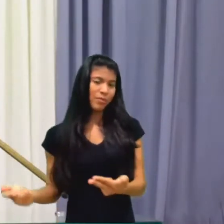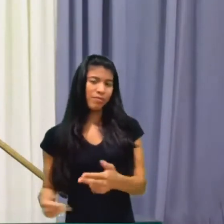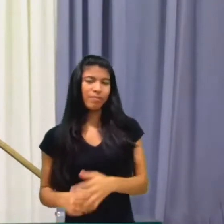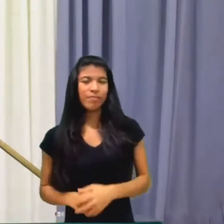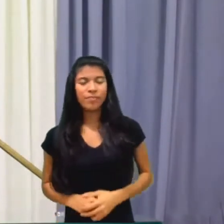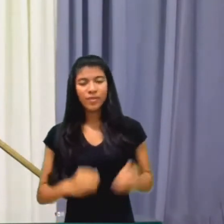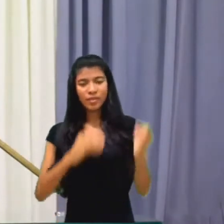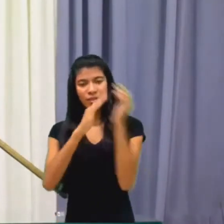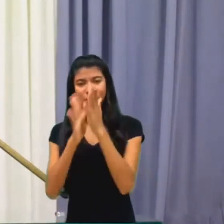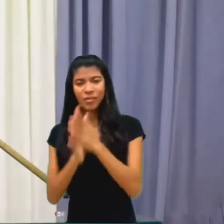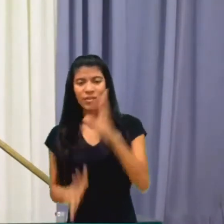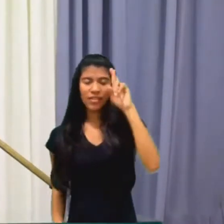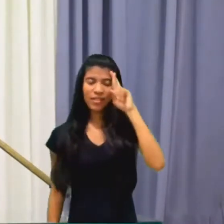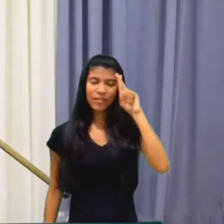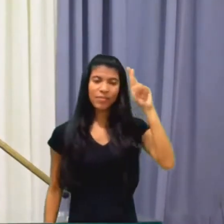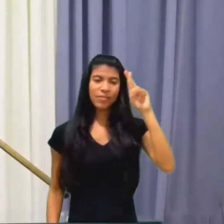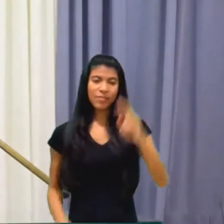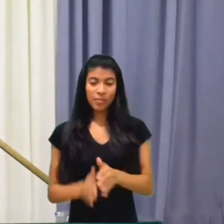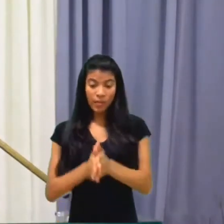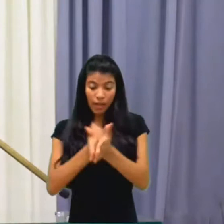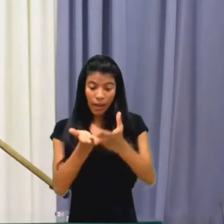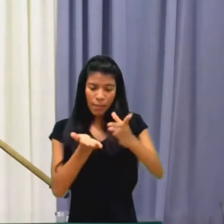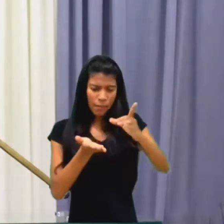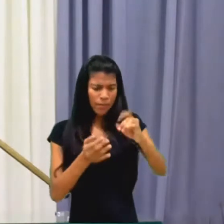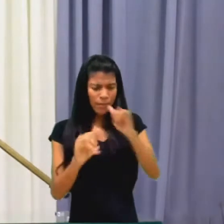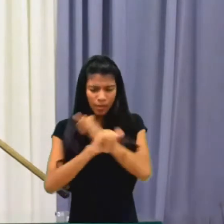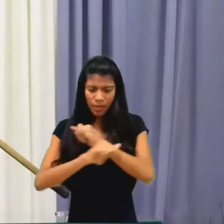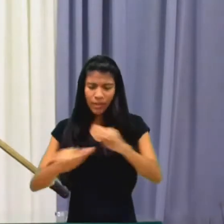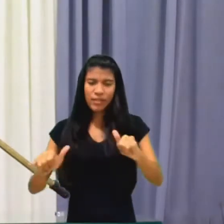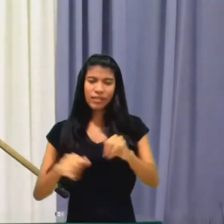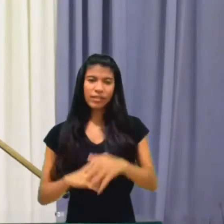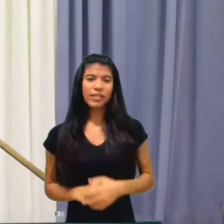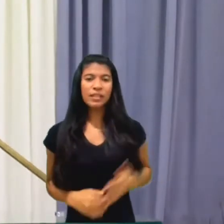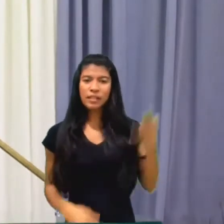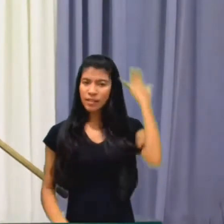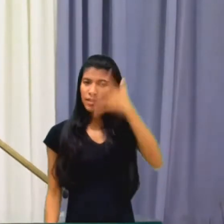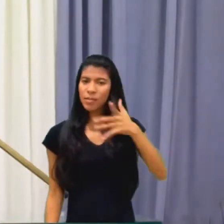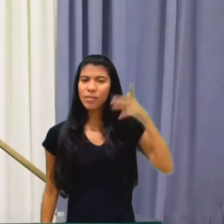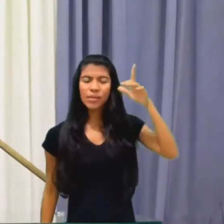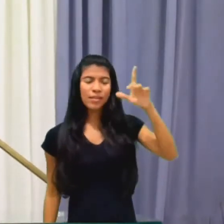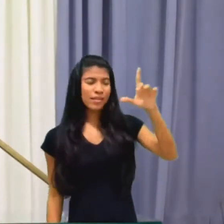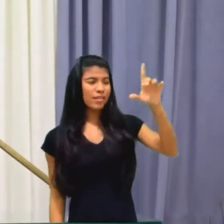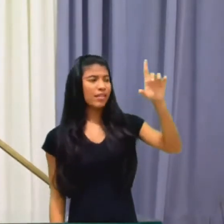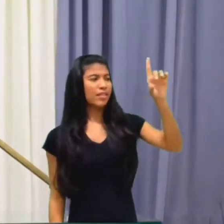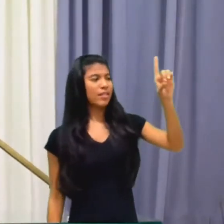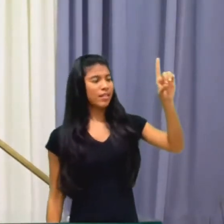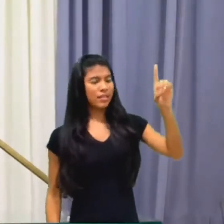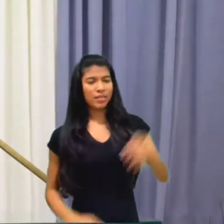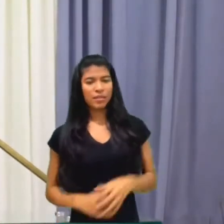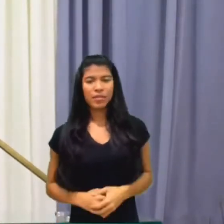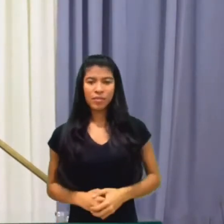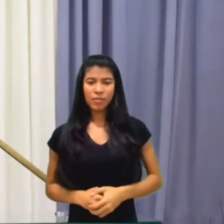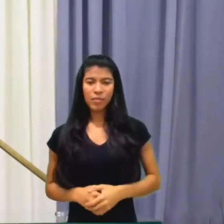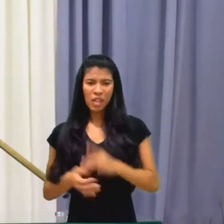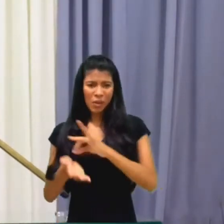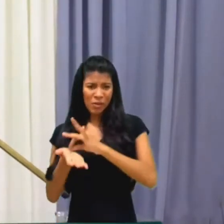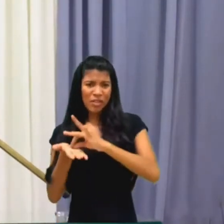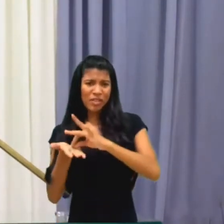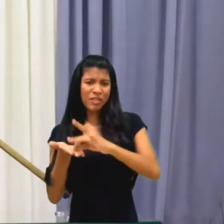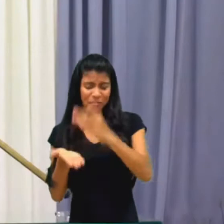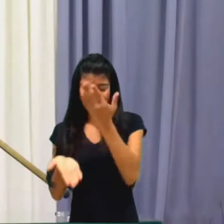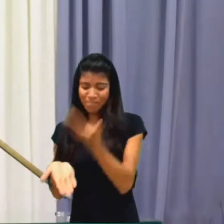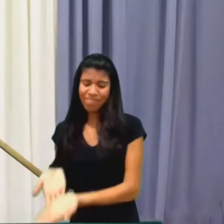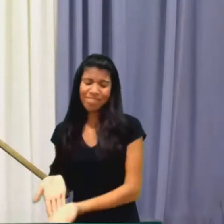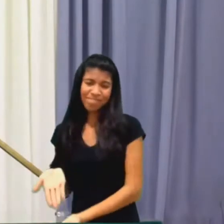A Bíblia vai dizer que a presença de Deus no meio do povo faz desmaiar o inimigo. Josué